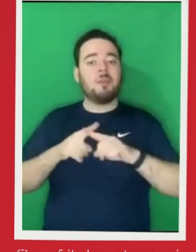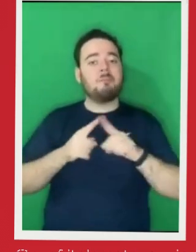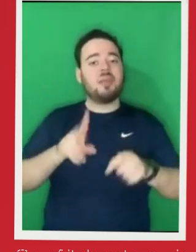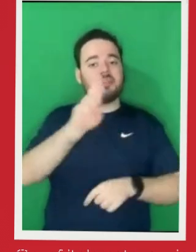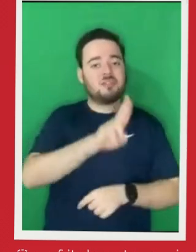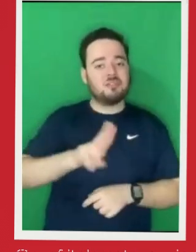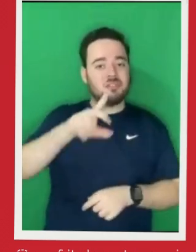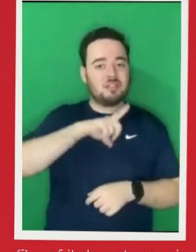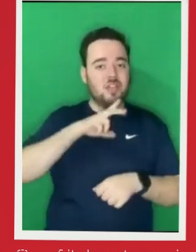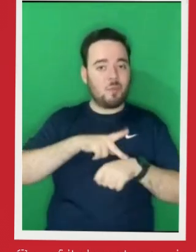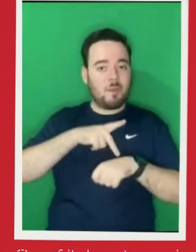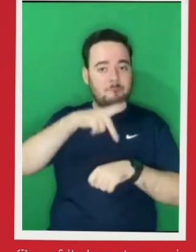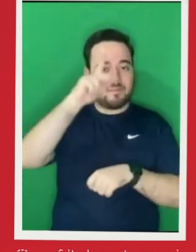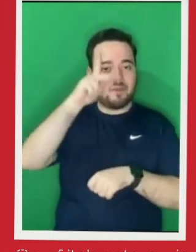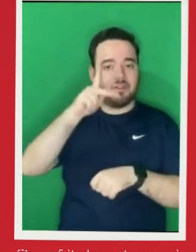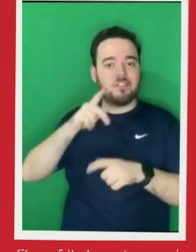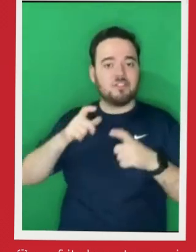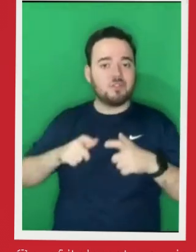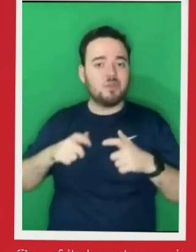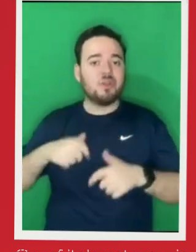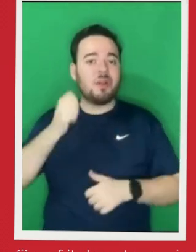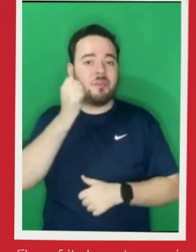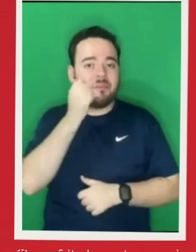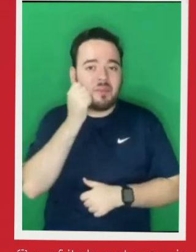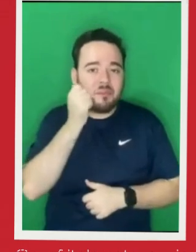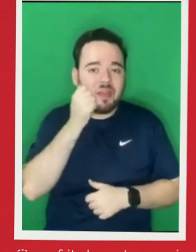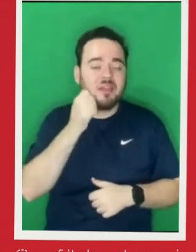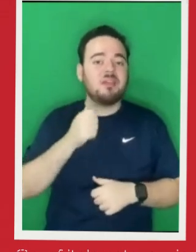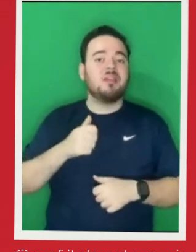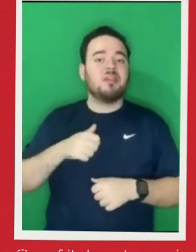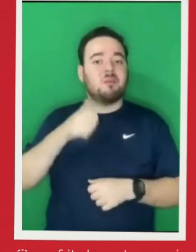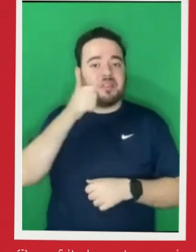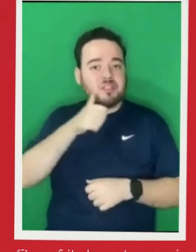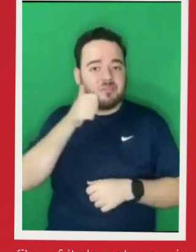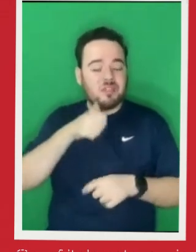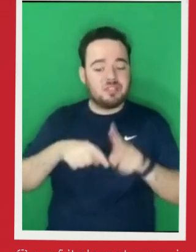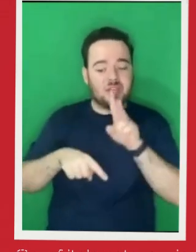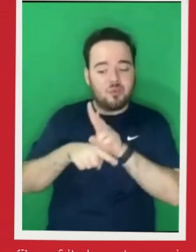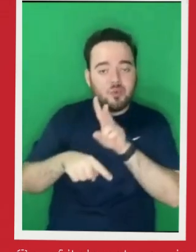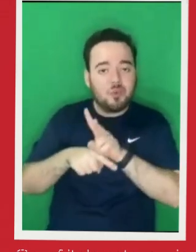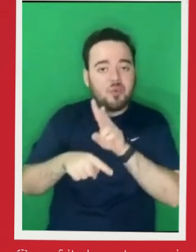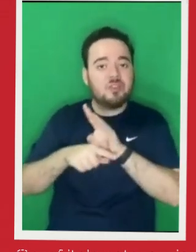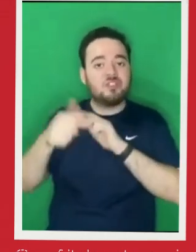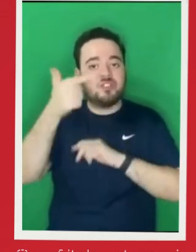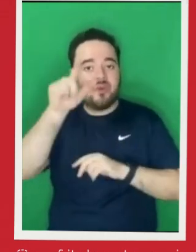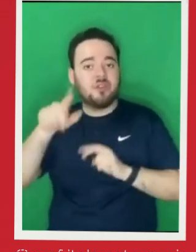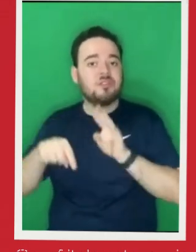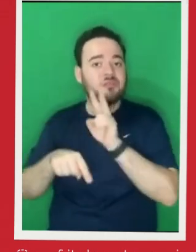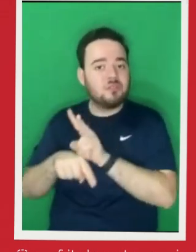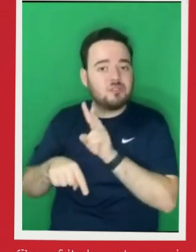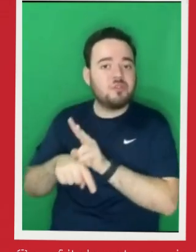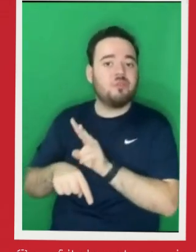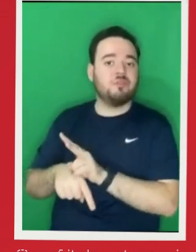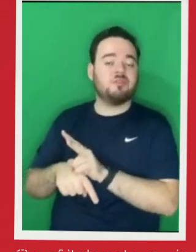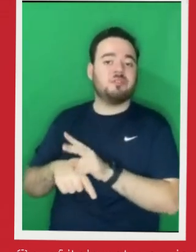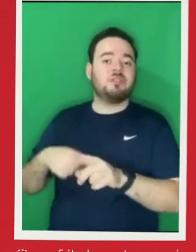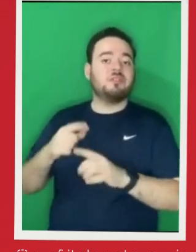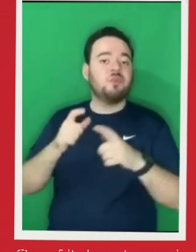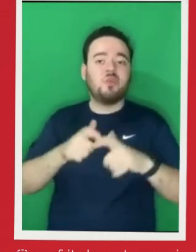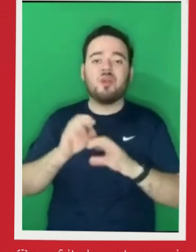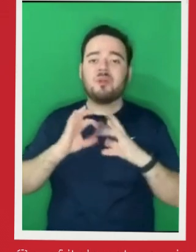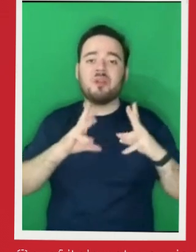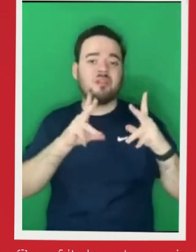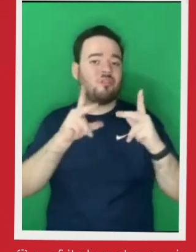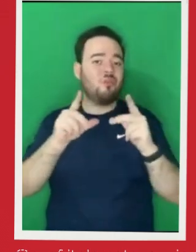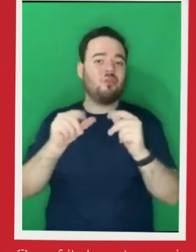universidade a pós-graduação tem que ser lugar para as mães, para as mulheres mais maduras, cuidadoras de outras pessoas. Ela tem que ser lugar para todo mundo,